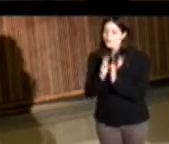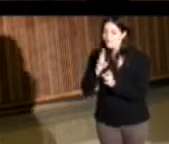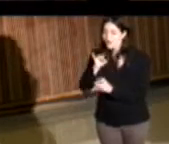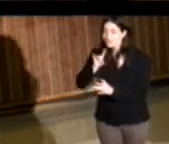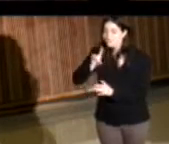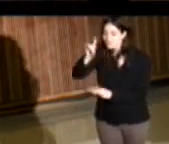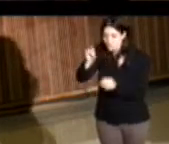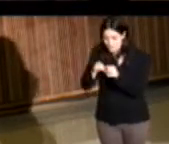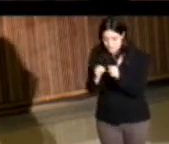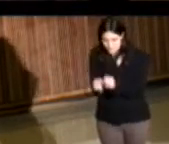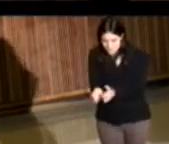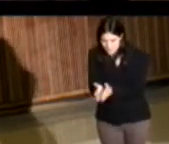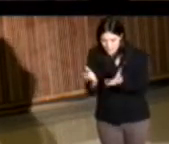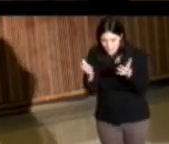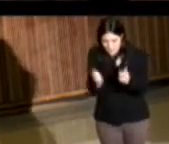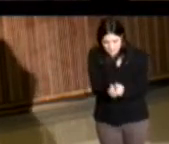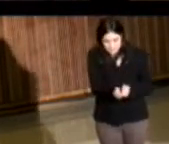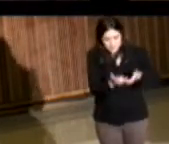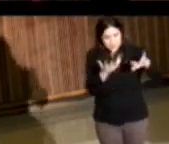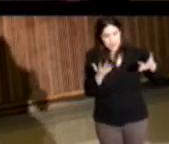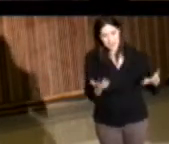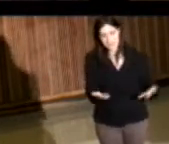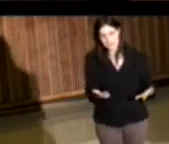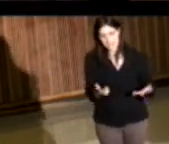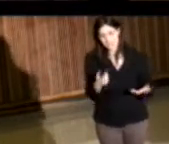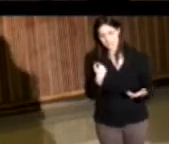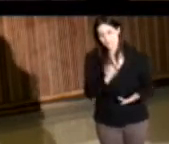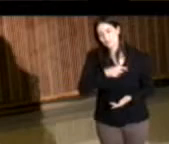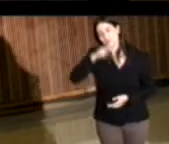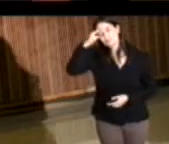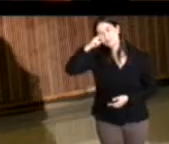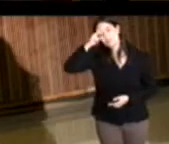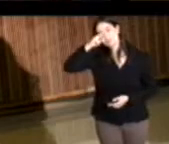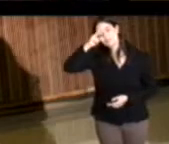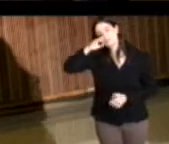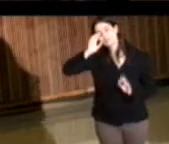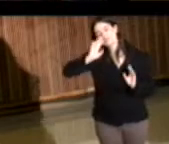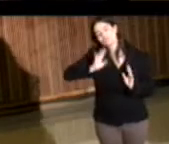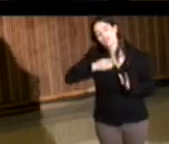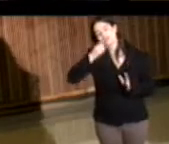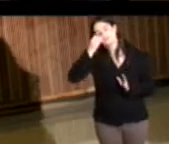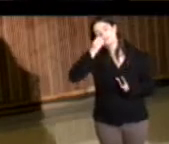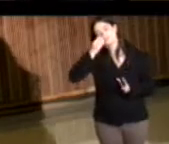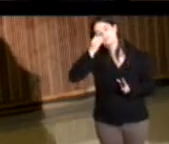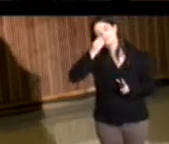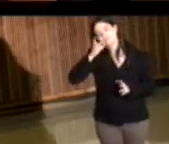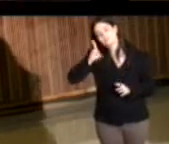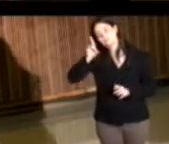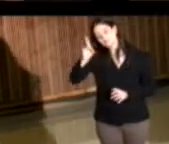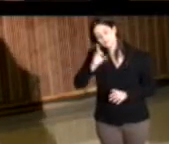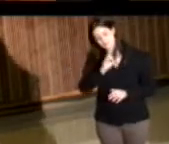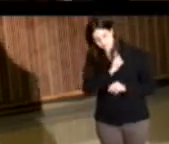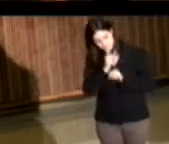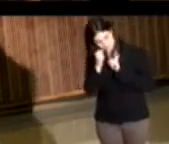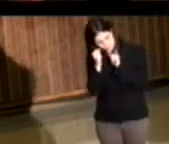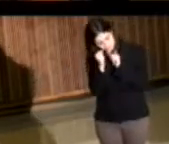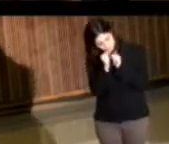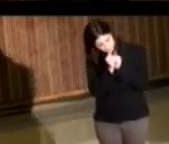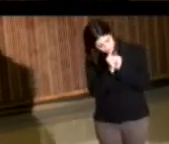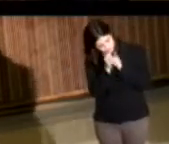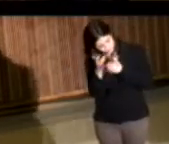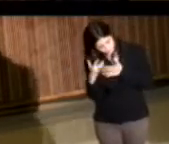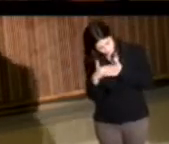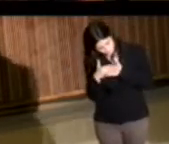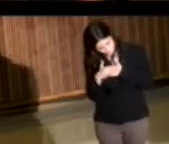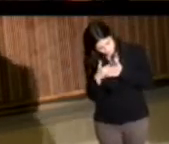nosso meio, dizendo, Senhor, das maravilhas de experimentar o Teu amor em nós e dividir